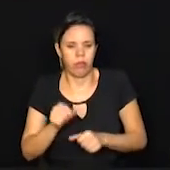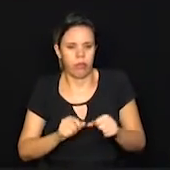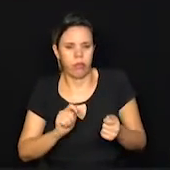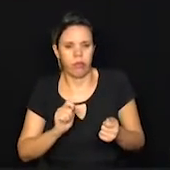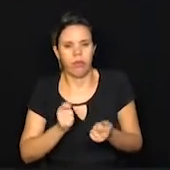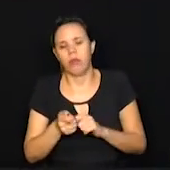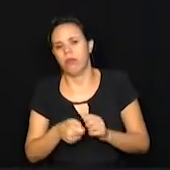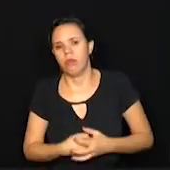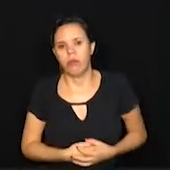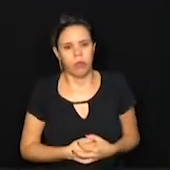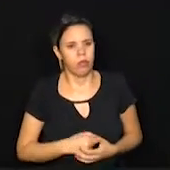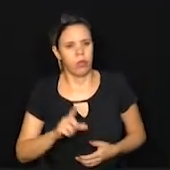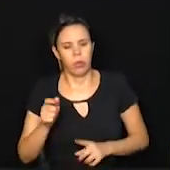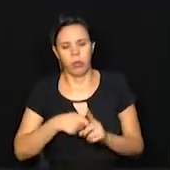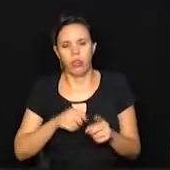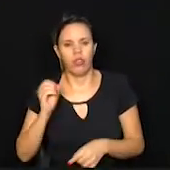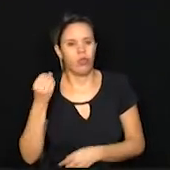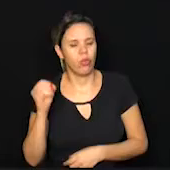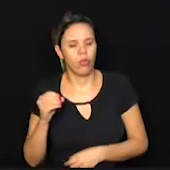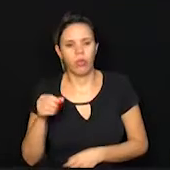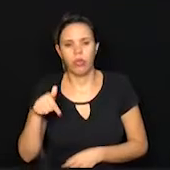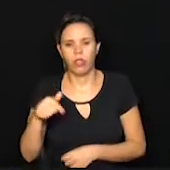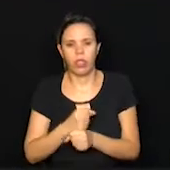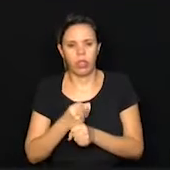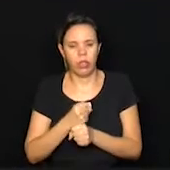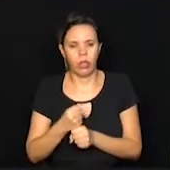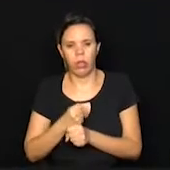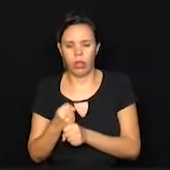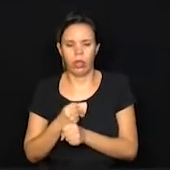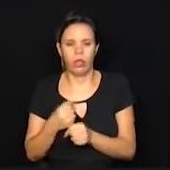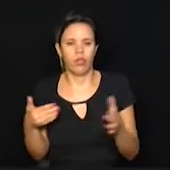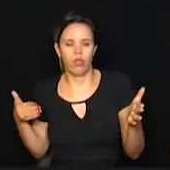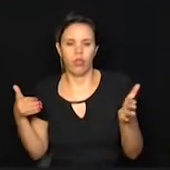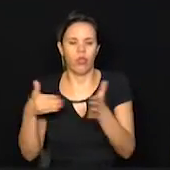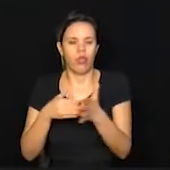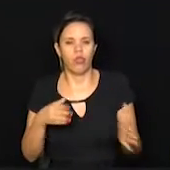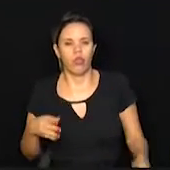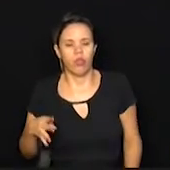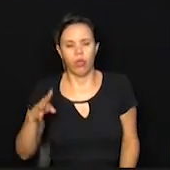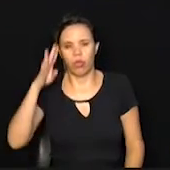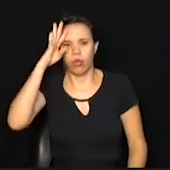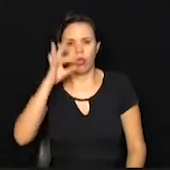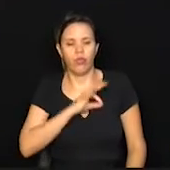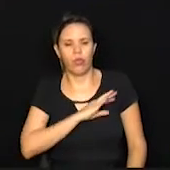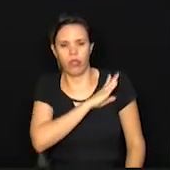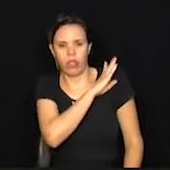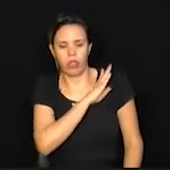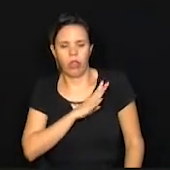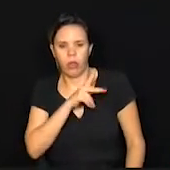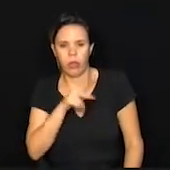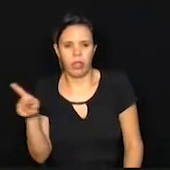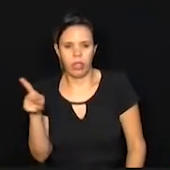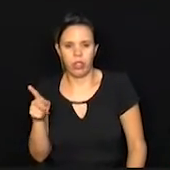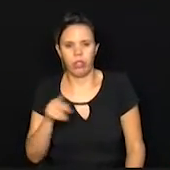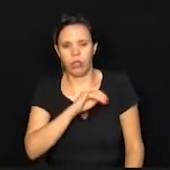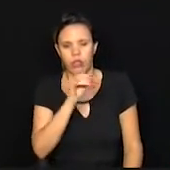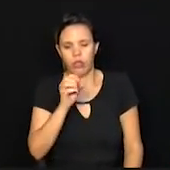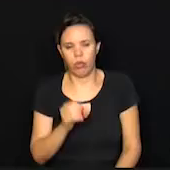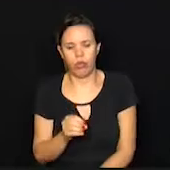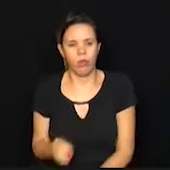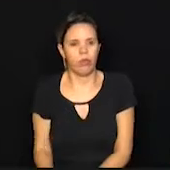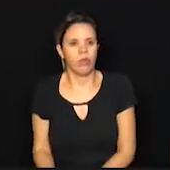depois em outubro de 78 elege o último general-presidente que é o João Batista